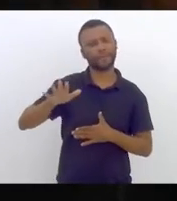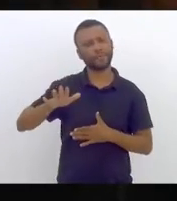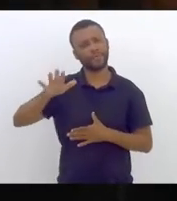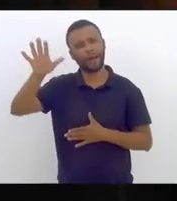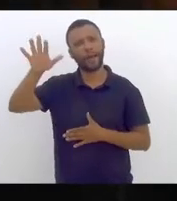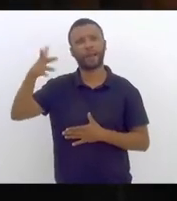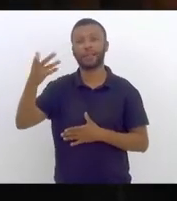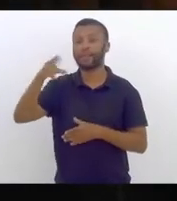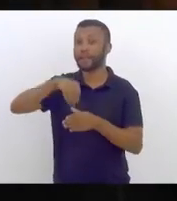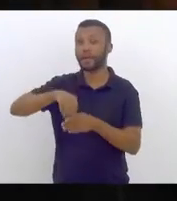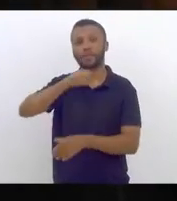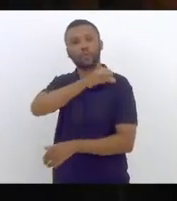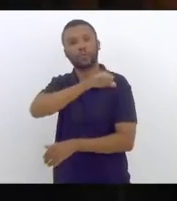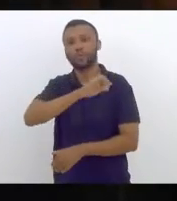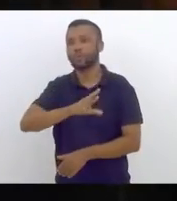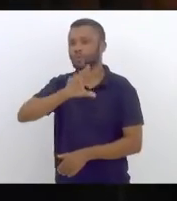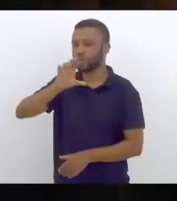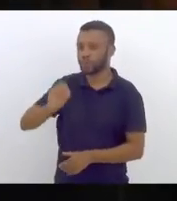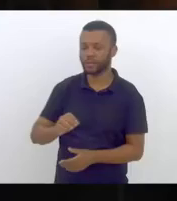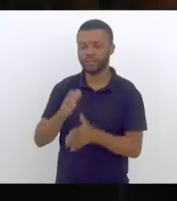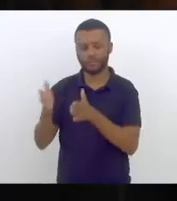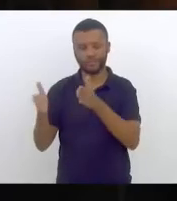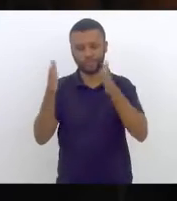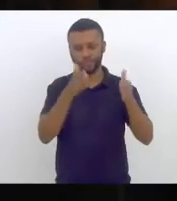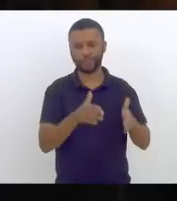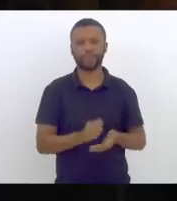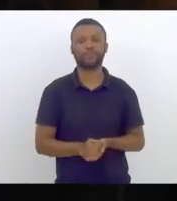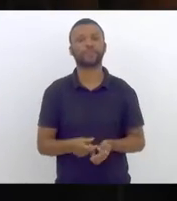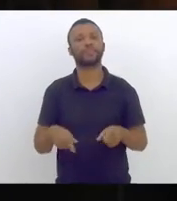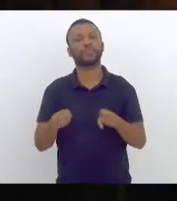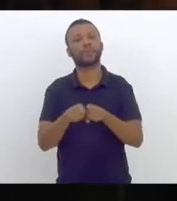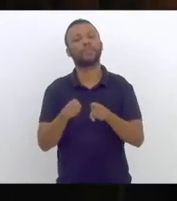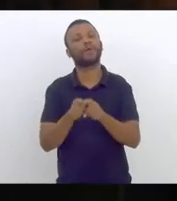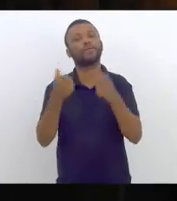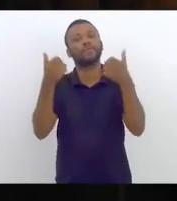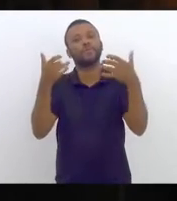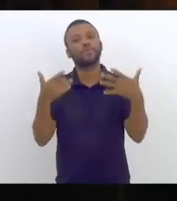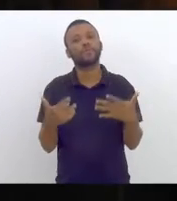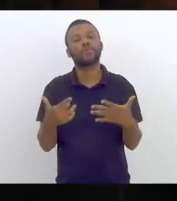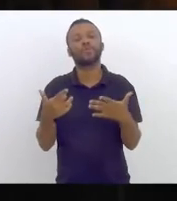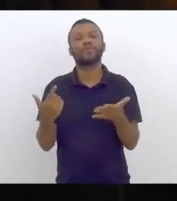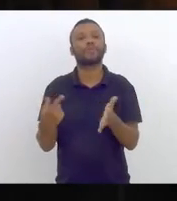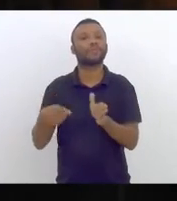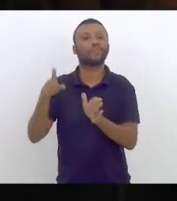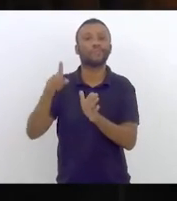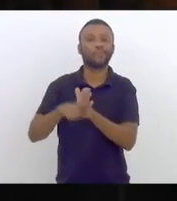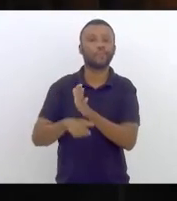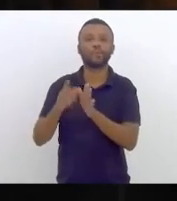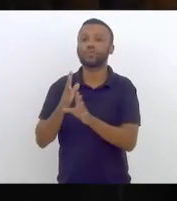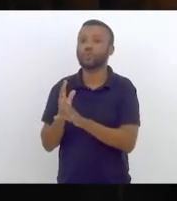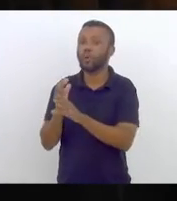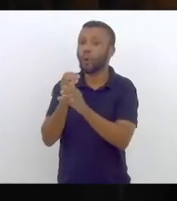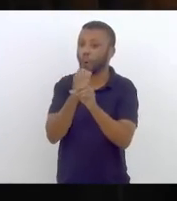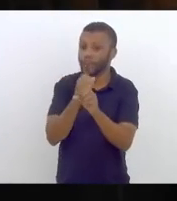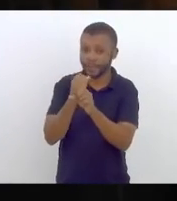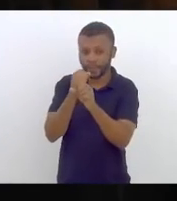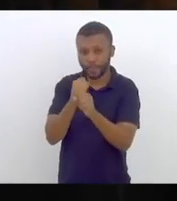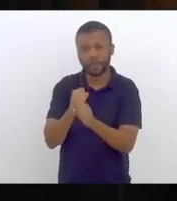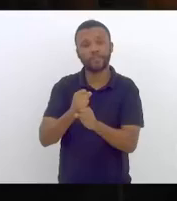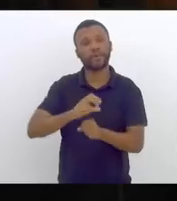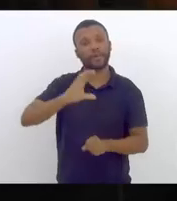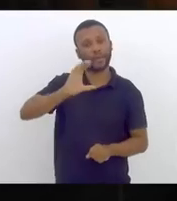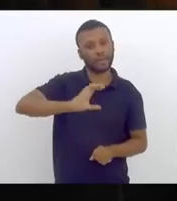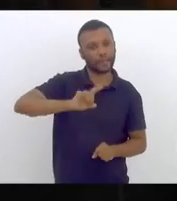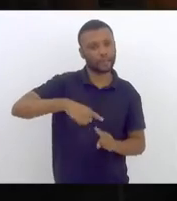Estado do Rio de Janeiro. Vimos também decrescer o orçamento previsto para ciência e tecnologia